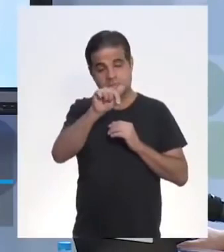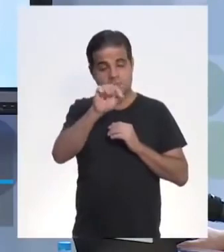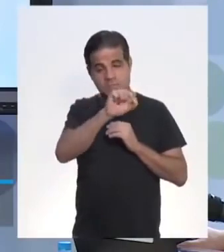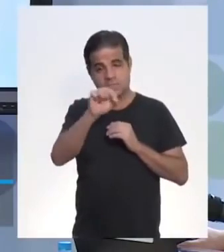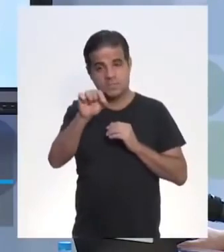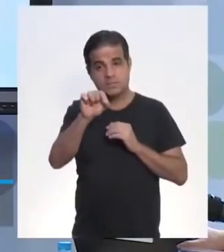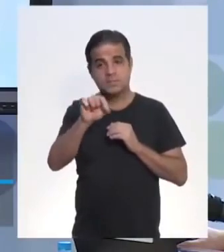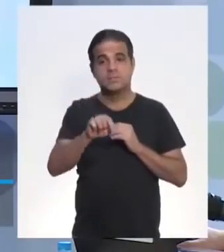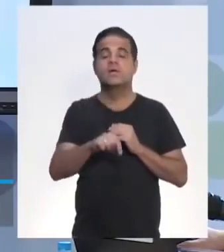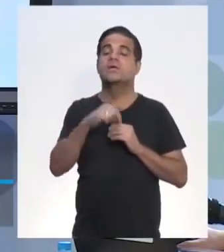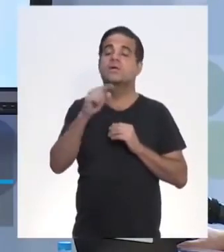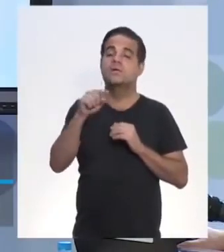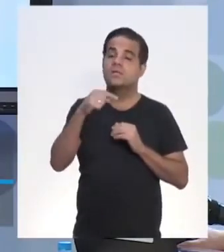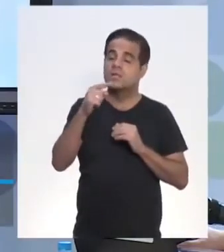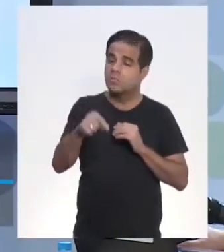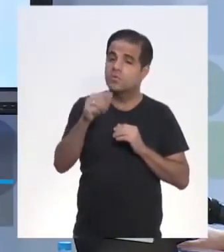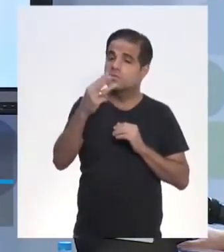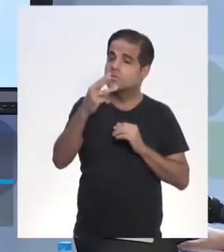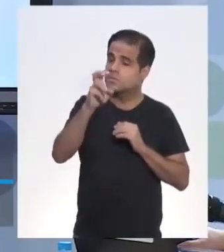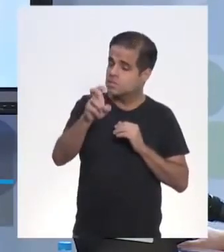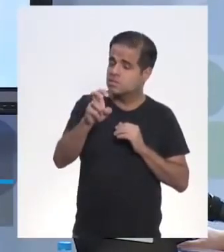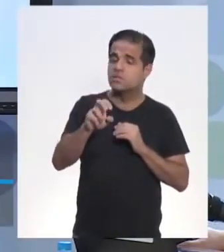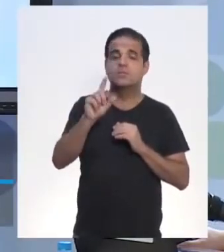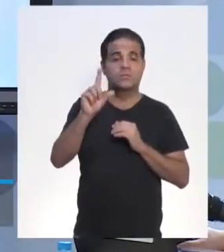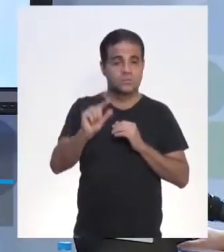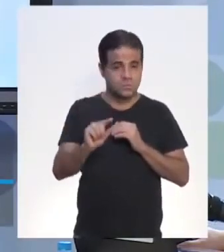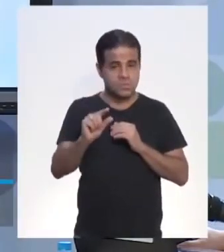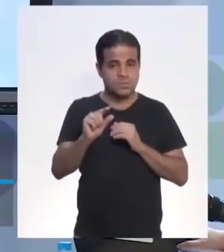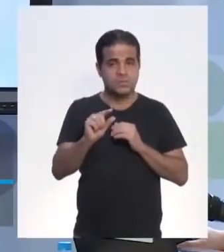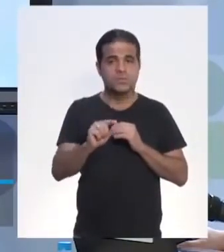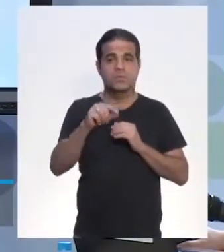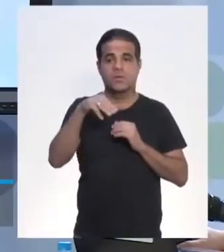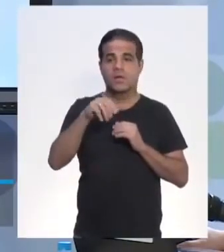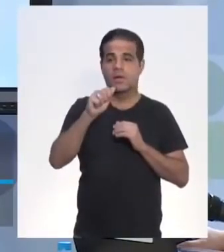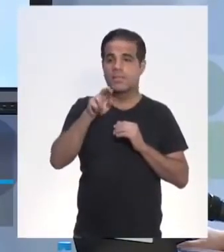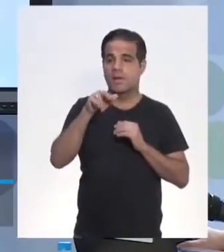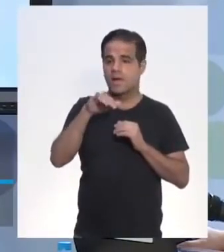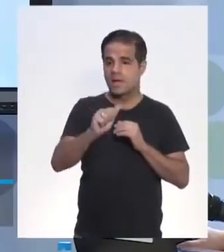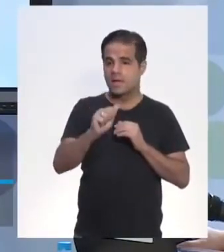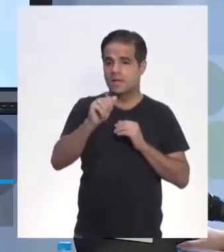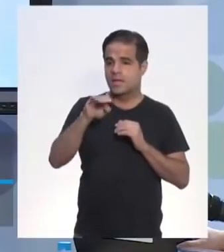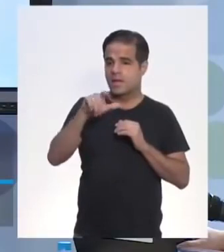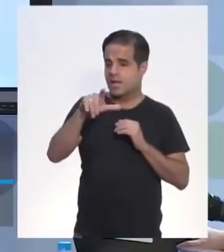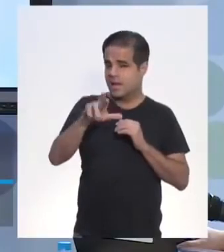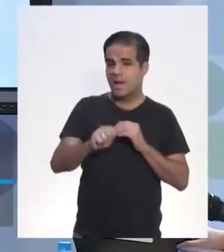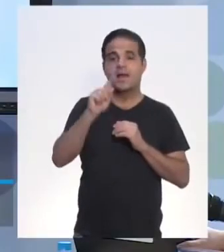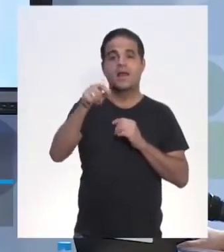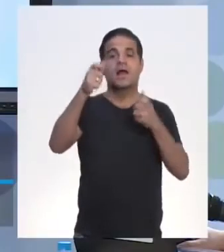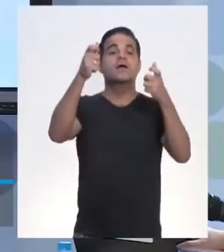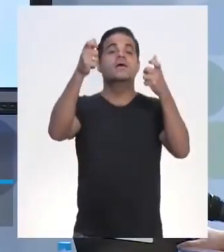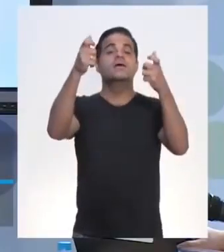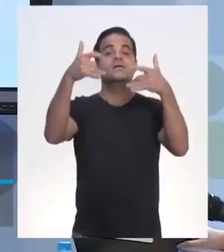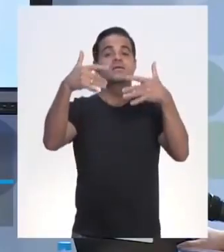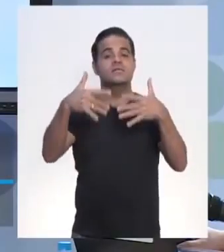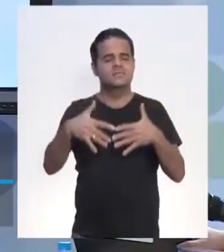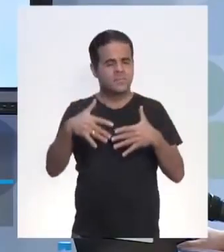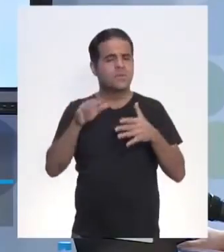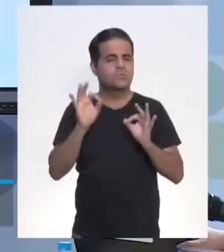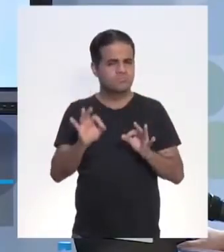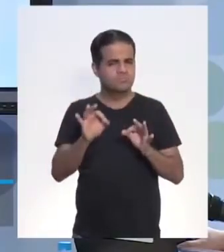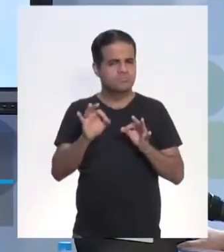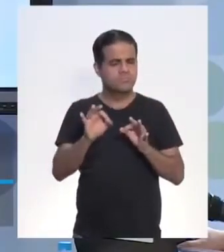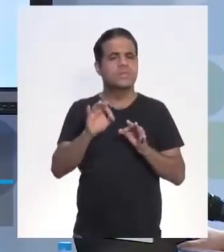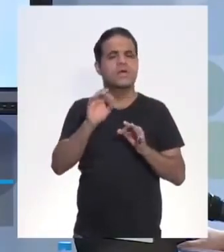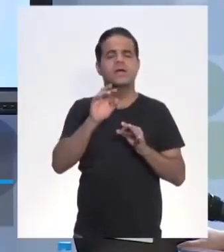700 e depois dos 35 reduzindo a Maria Clara Ela explicou essa